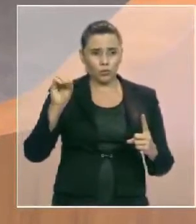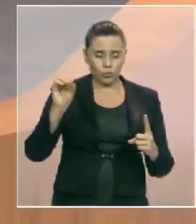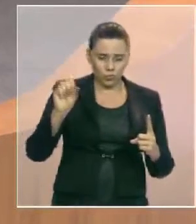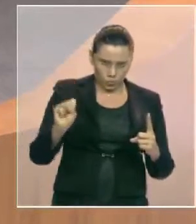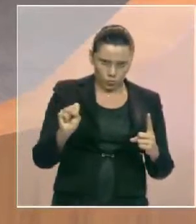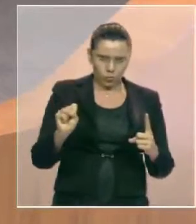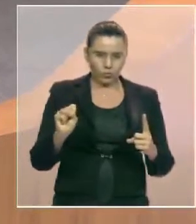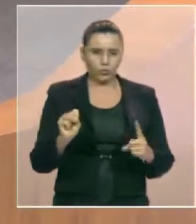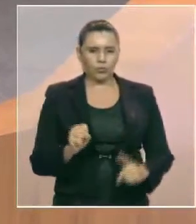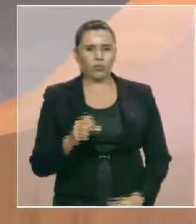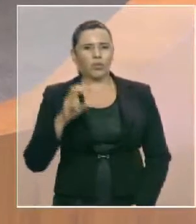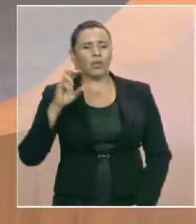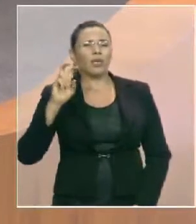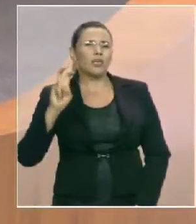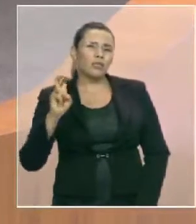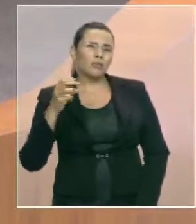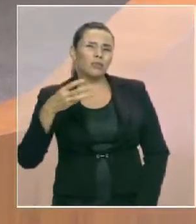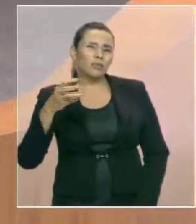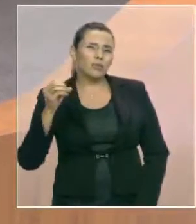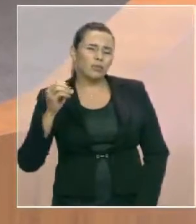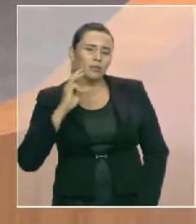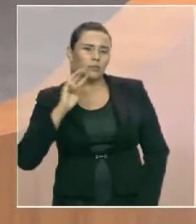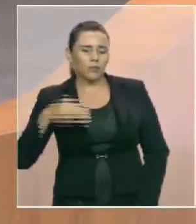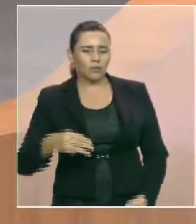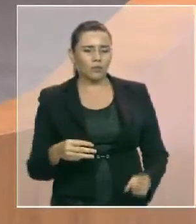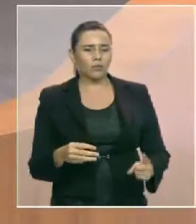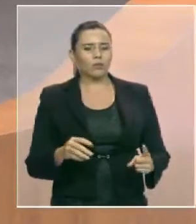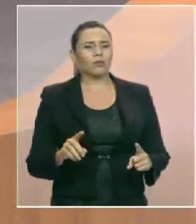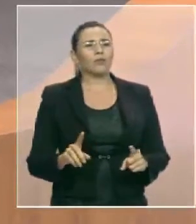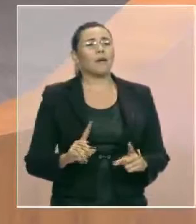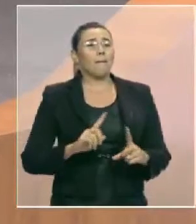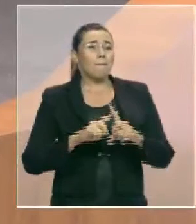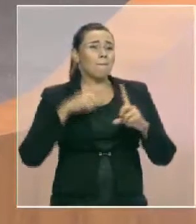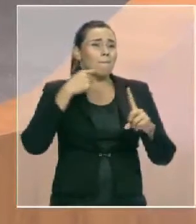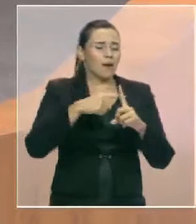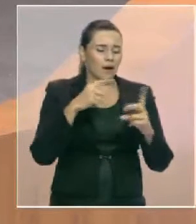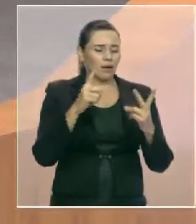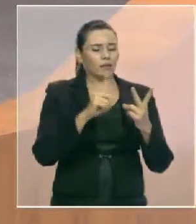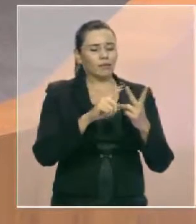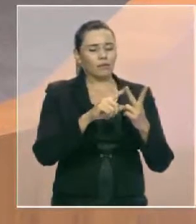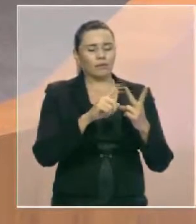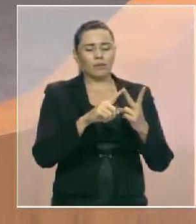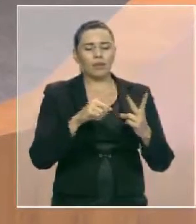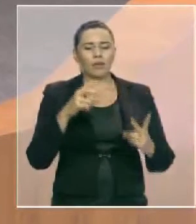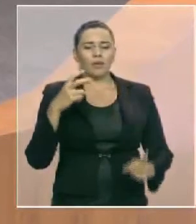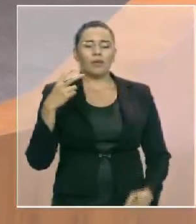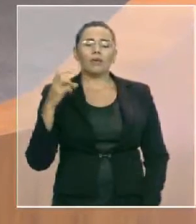530 milhões, mais a amortização da dívida, 564 milhões.